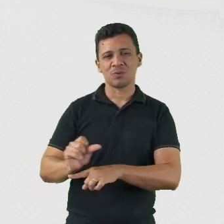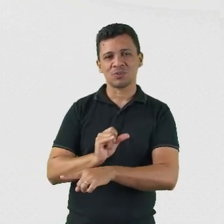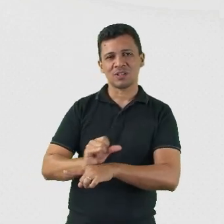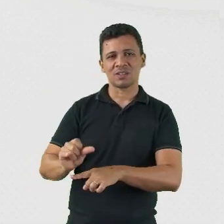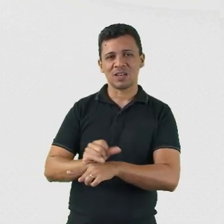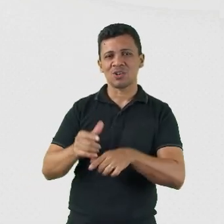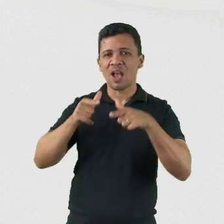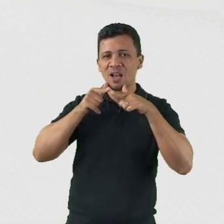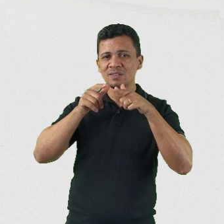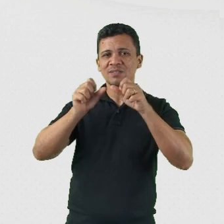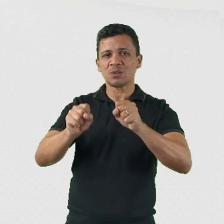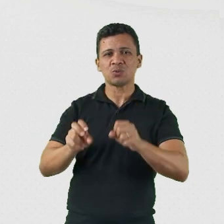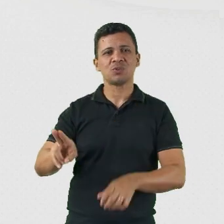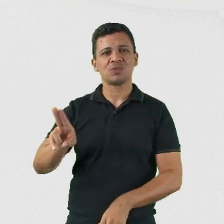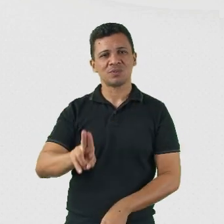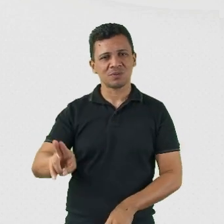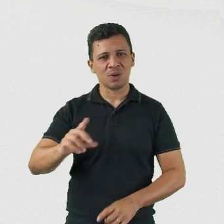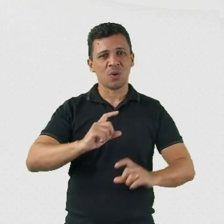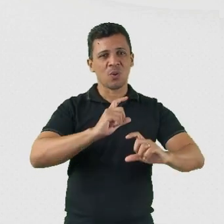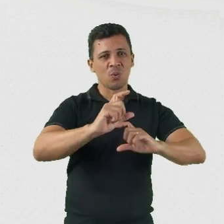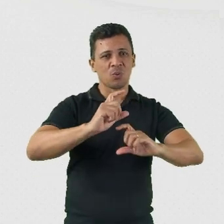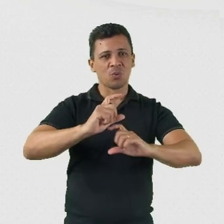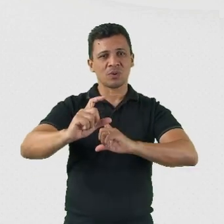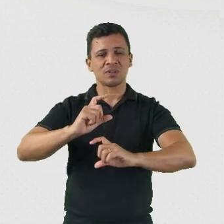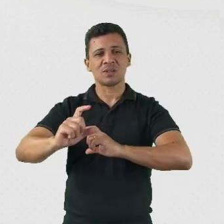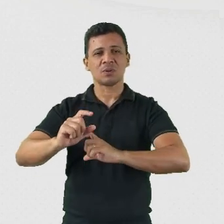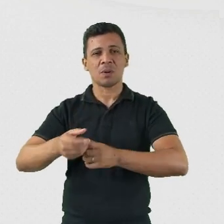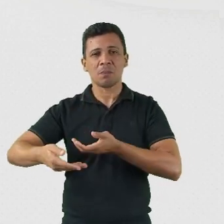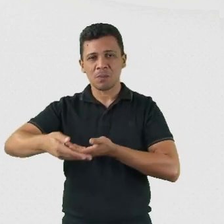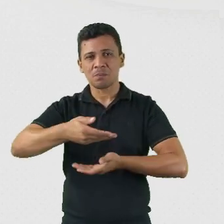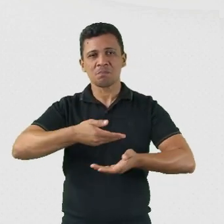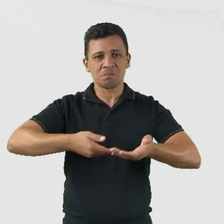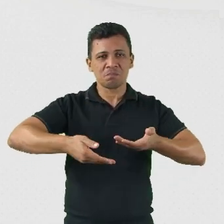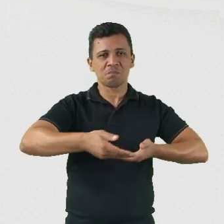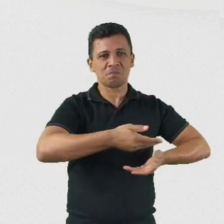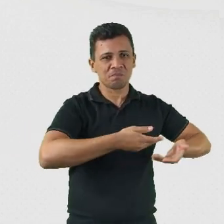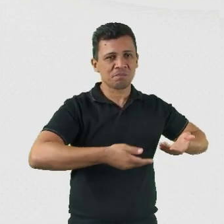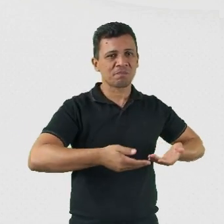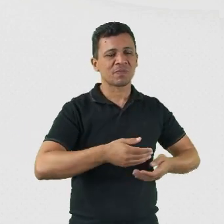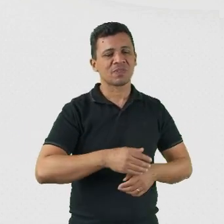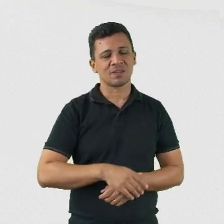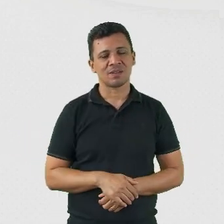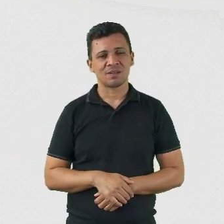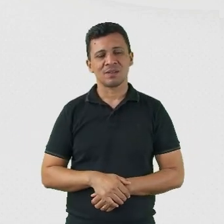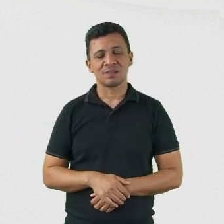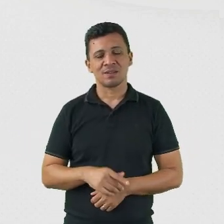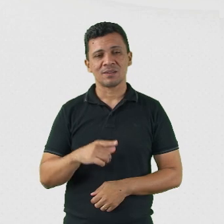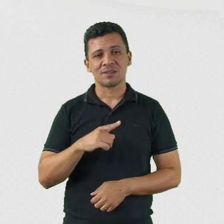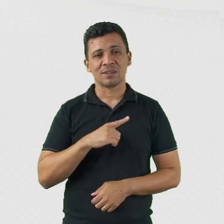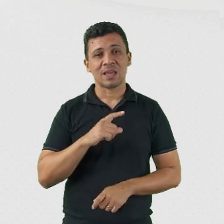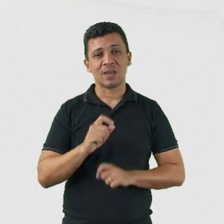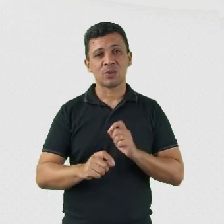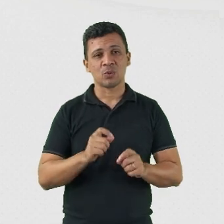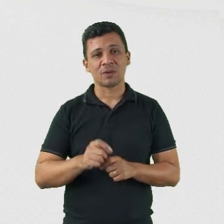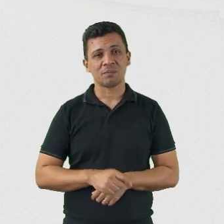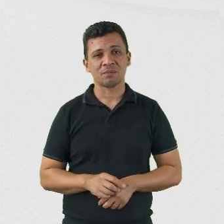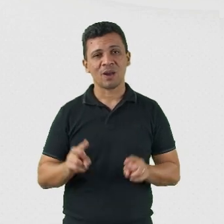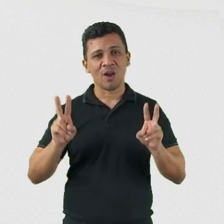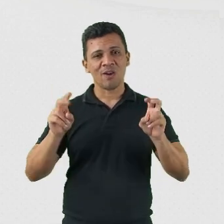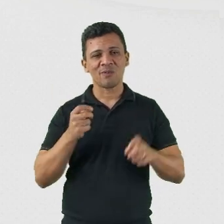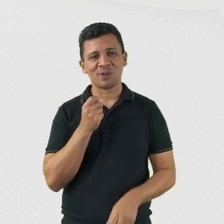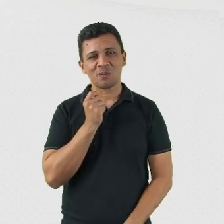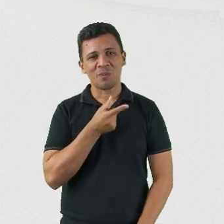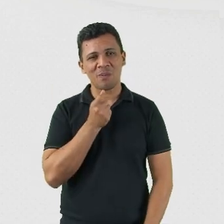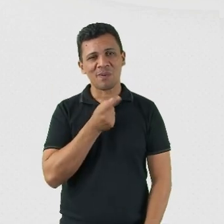muito utilizado. Os quadrinhos mostram uma interação, uma progressão de uma historinha, e eles muitas vezes abordam o efeito